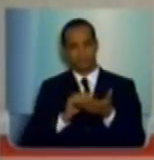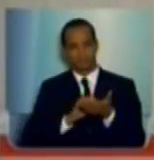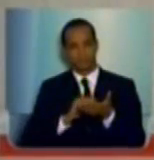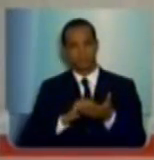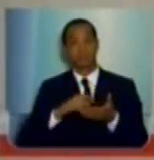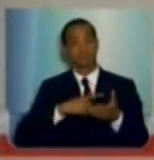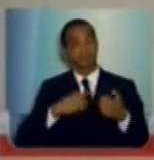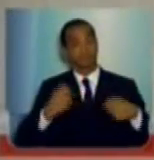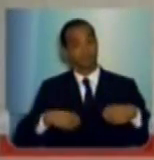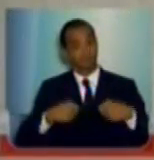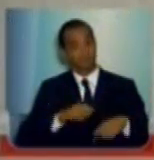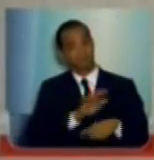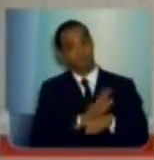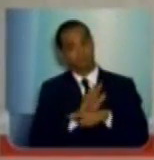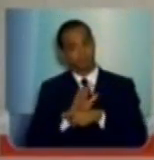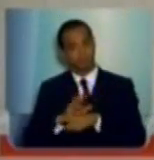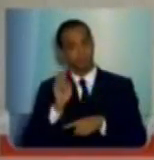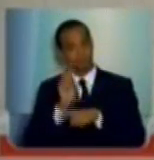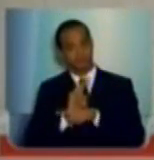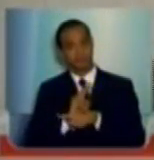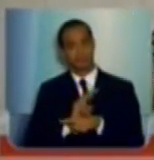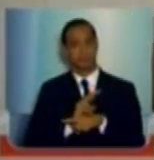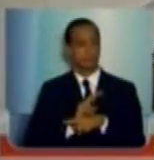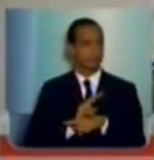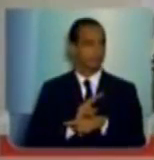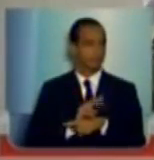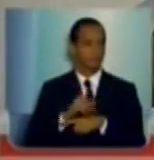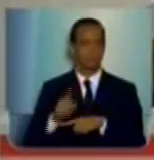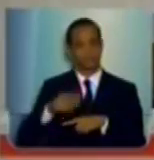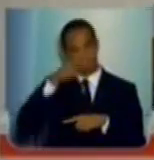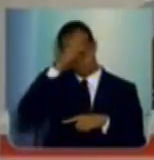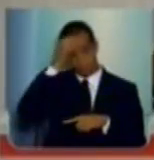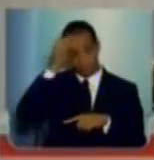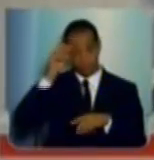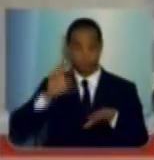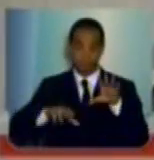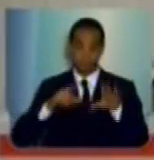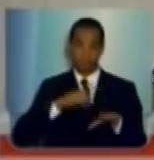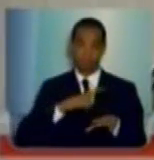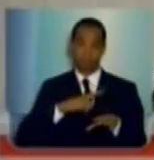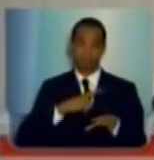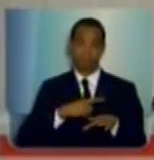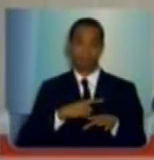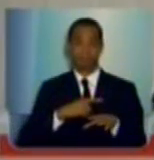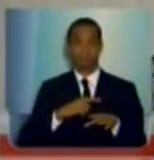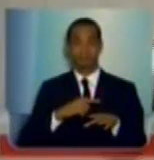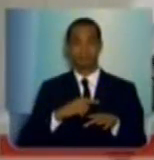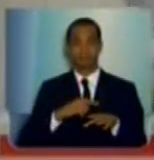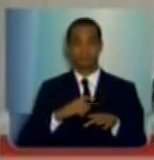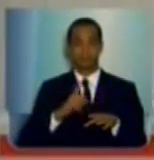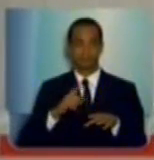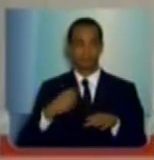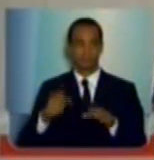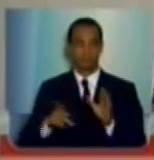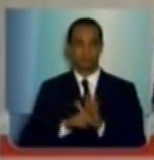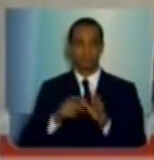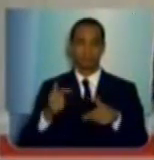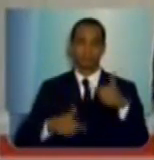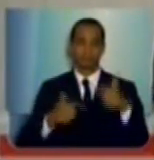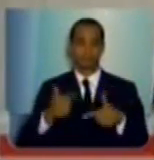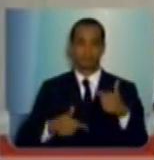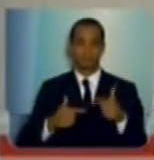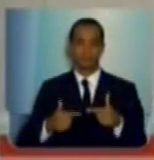medida ali preventiva eh e a prefeitura talvez também de uma uma além de uma de de medidas mais gerais